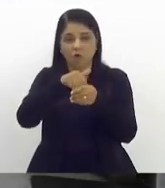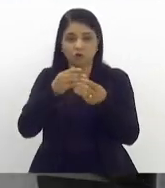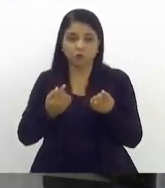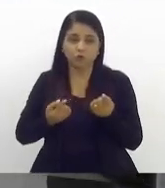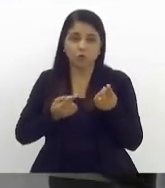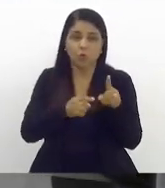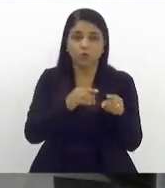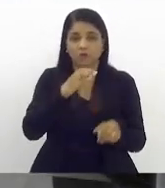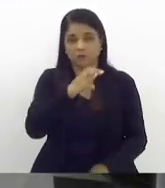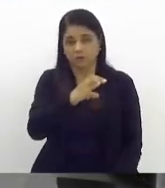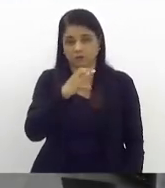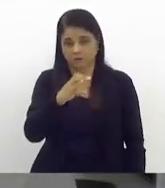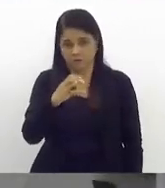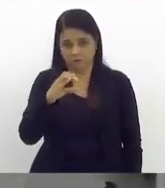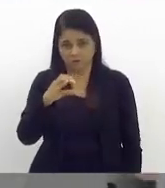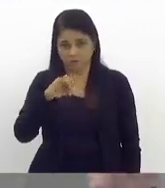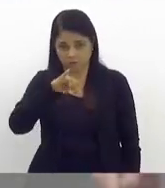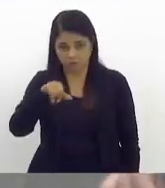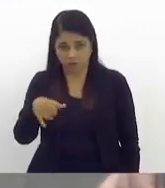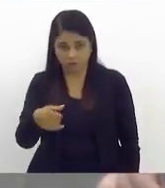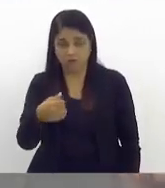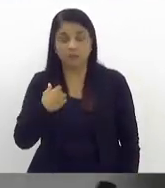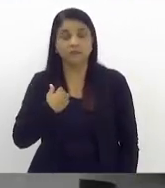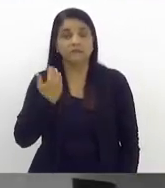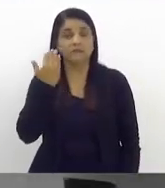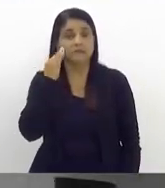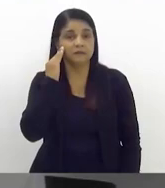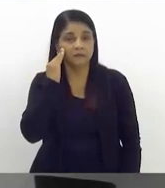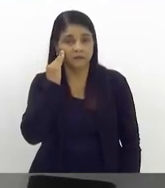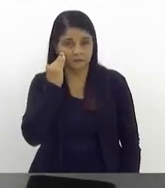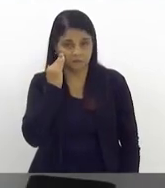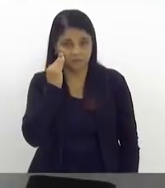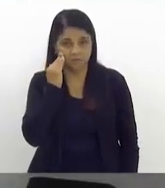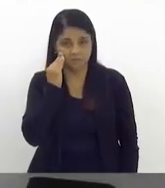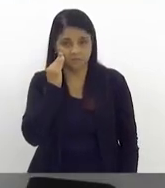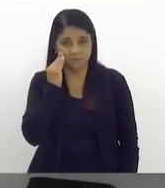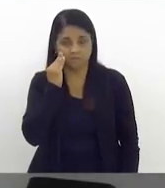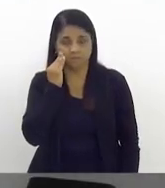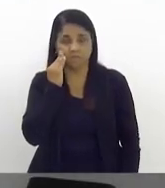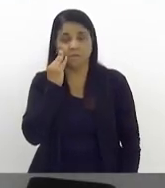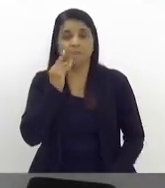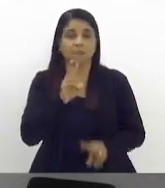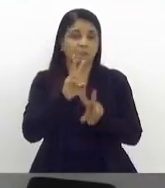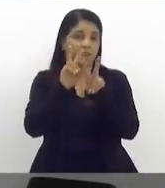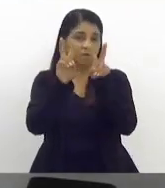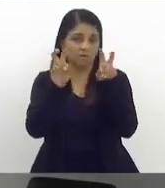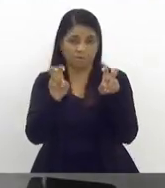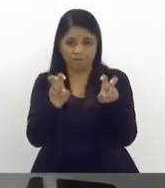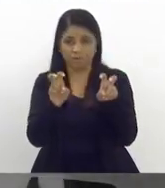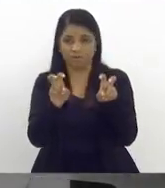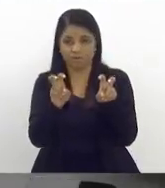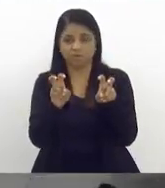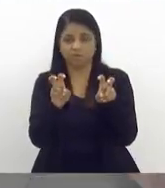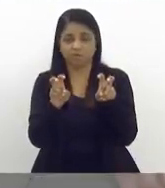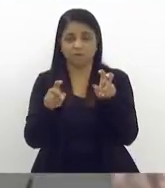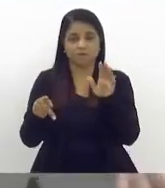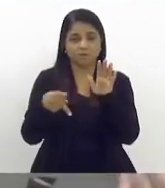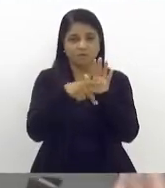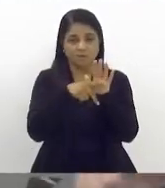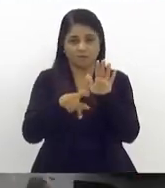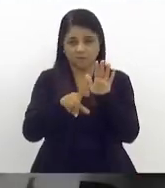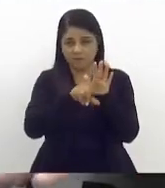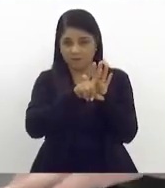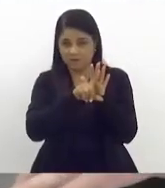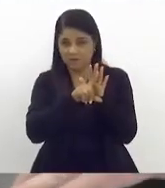CCJ por entender, em primeiro lugar, que essa é uma matéria que deveria